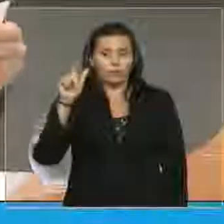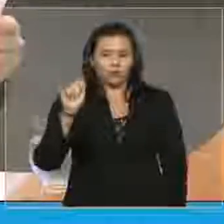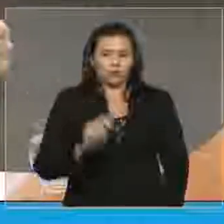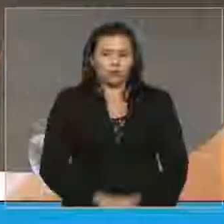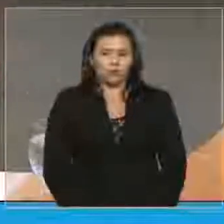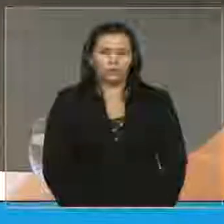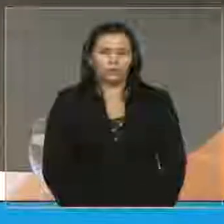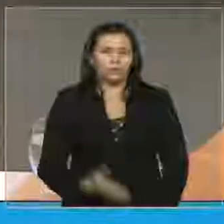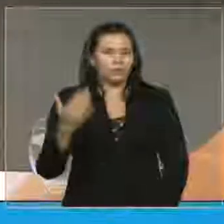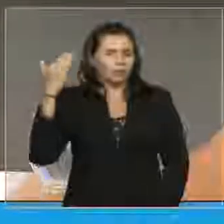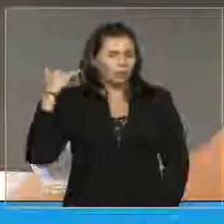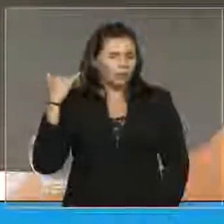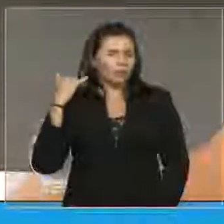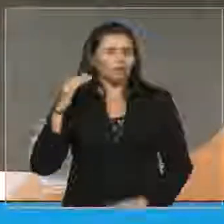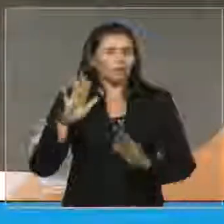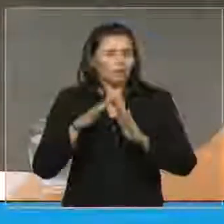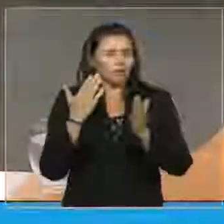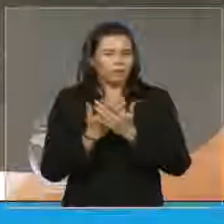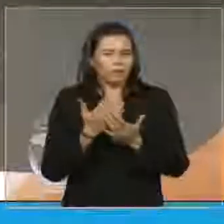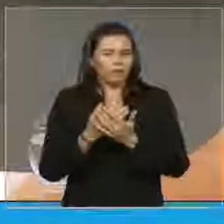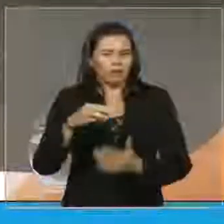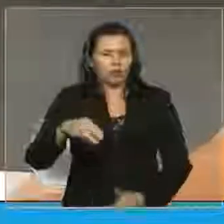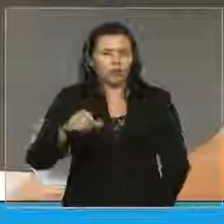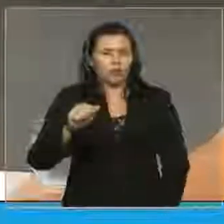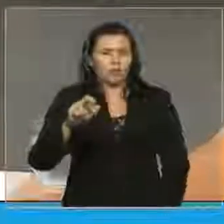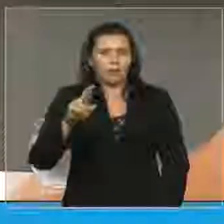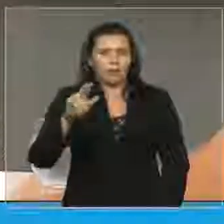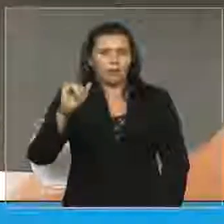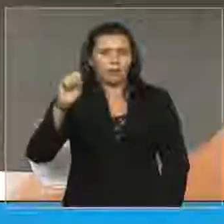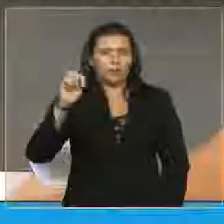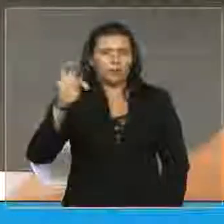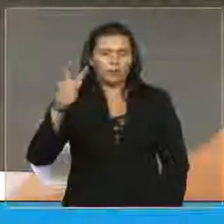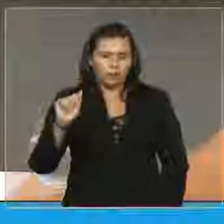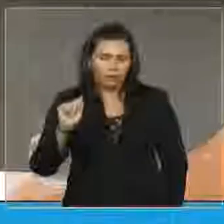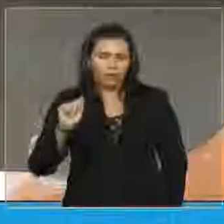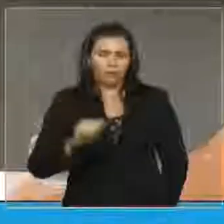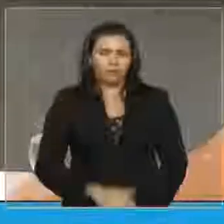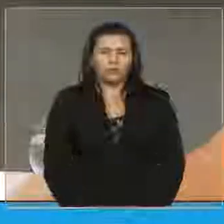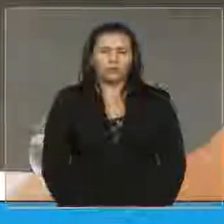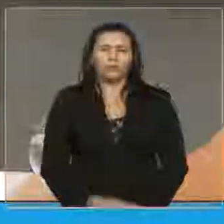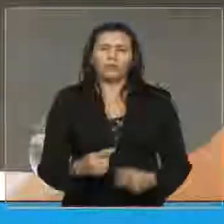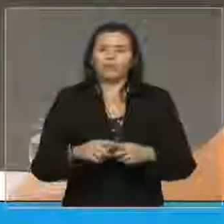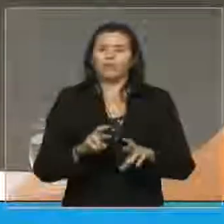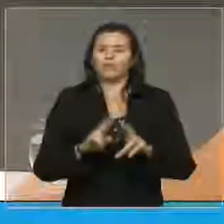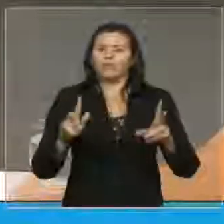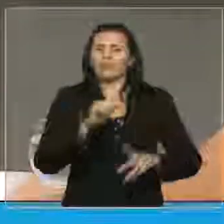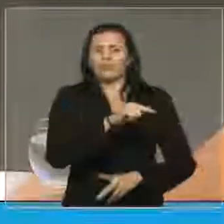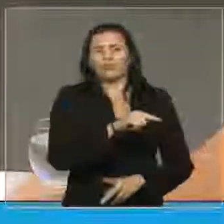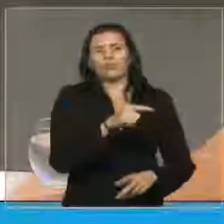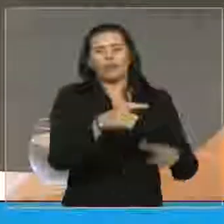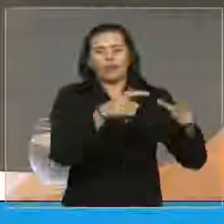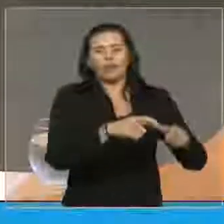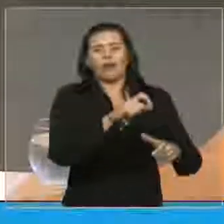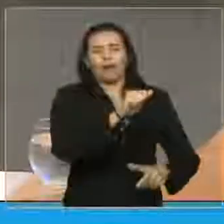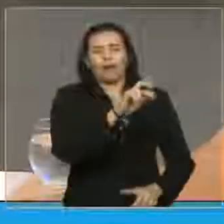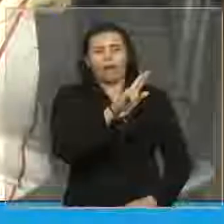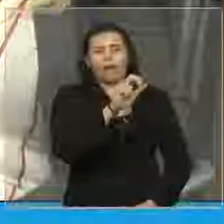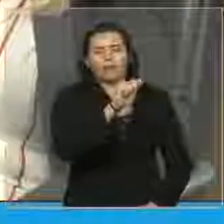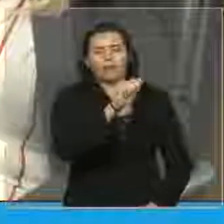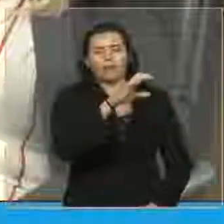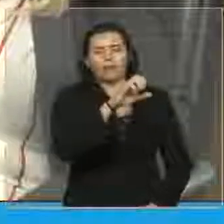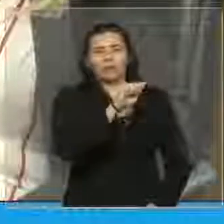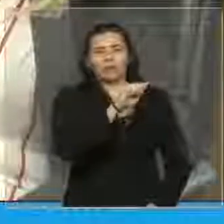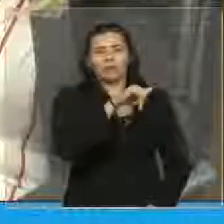maranhense, porque aquele que tem lá no Araçagi não é a mesma coisa do nosso saudoso colégio do Centro. Agradecer a presença da